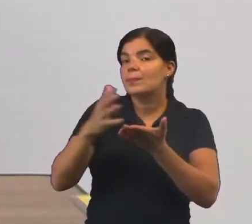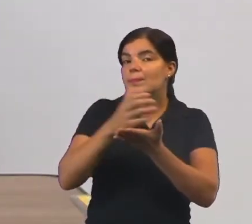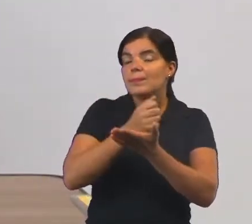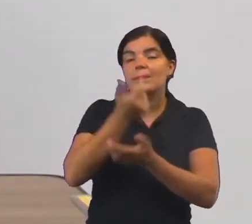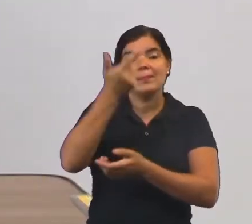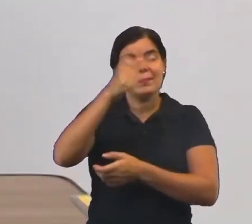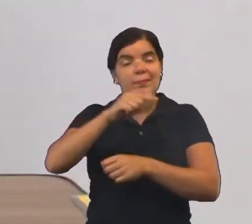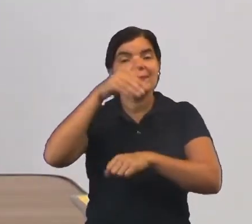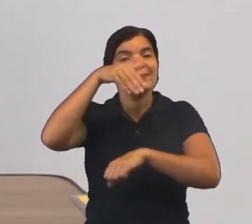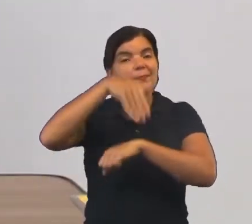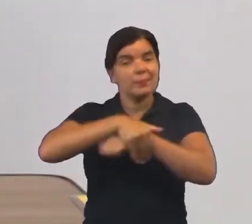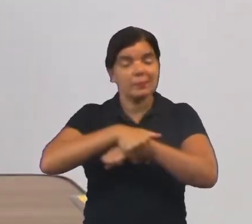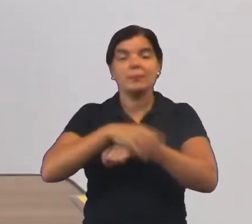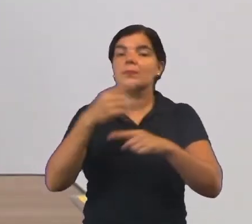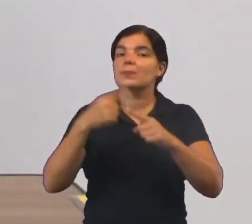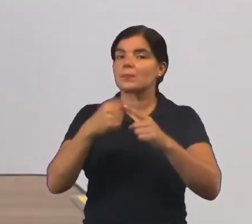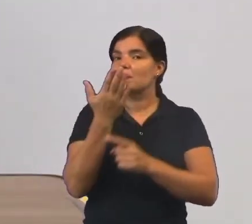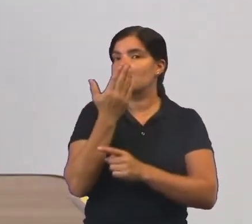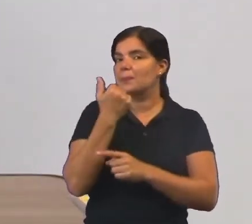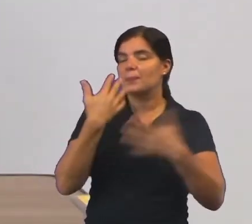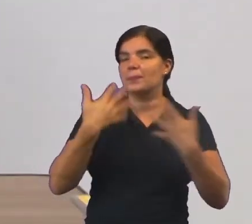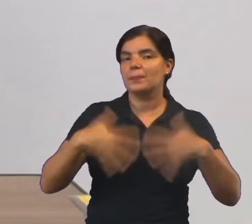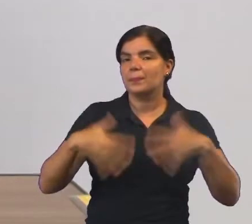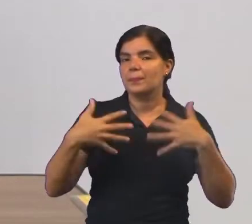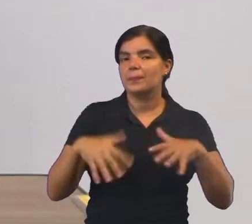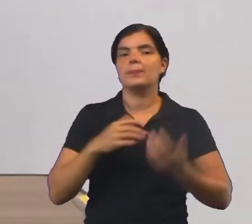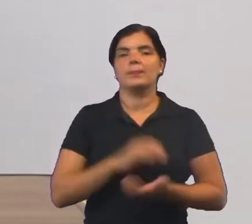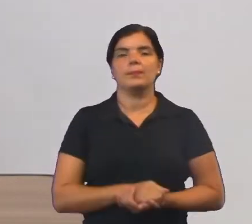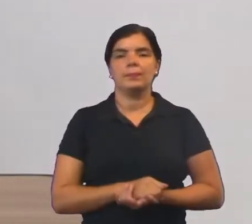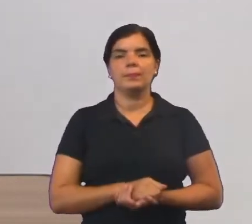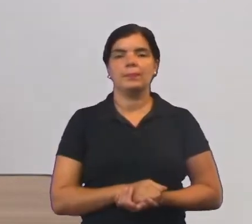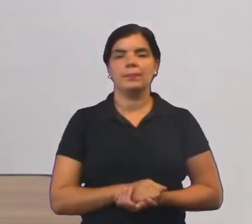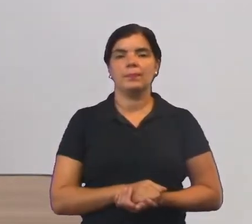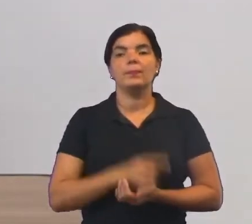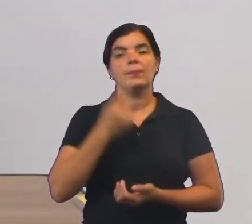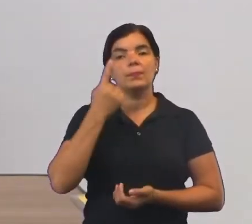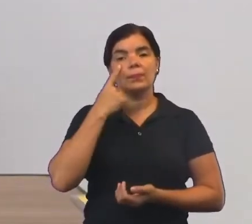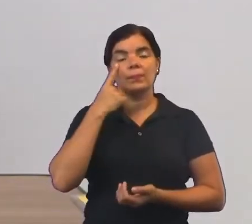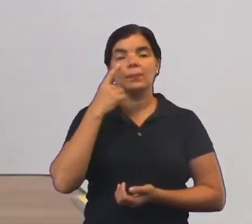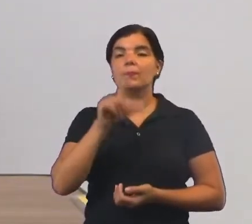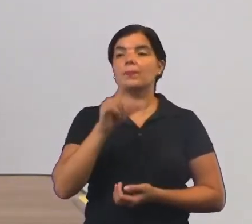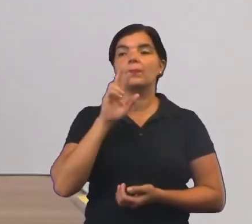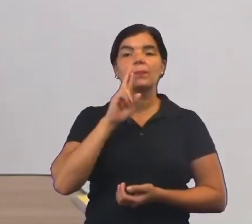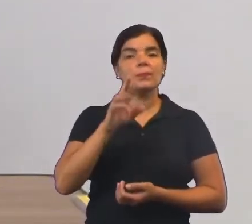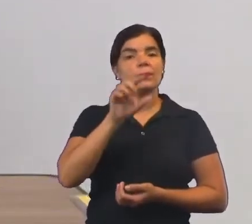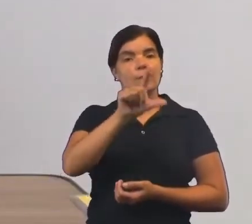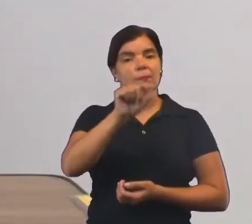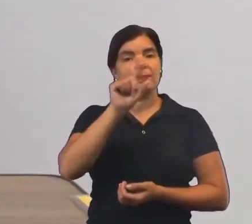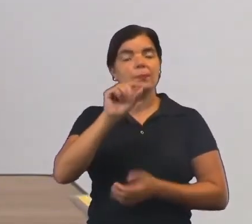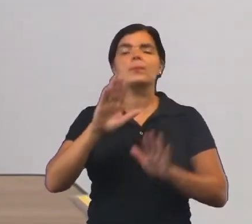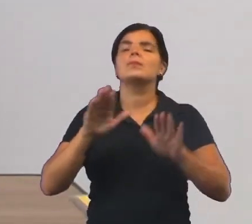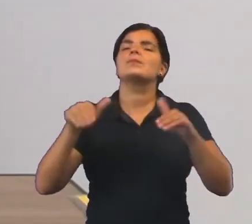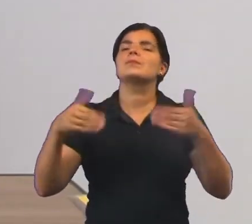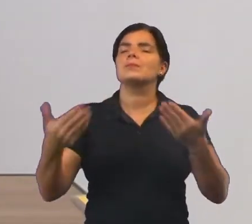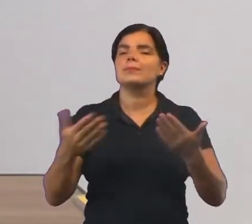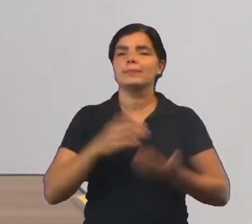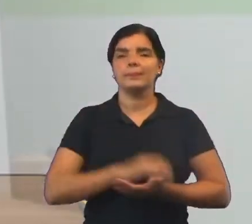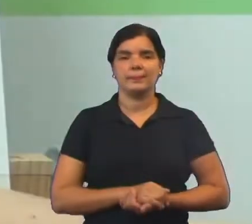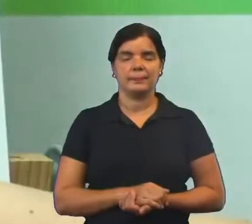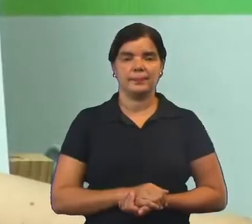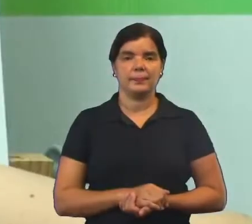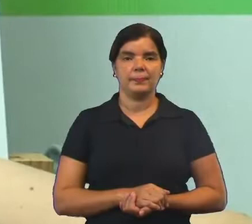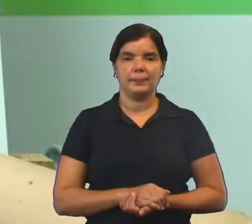essa noite da barriga do jacaré porque ele comia demais. Voltando aqui nas nossas alternativas, qual que nós vamos